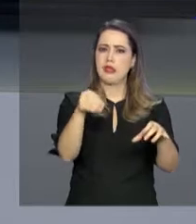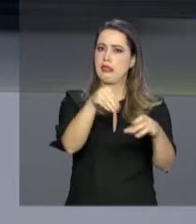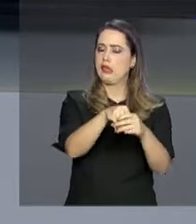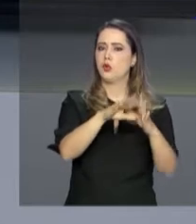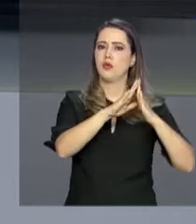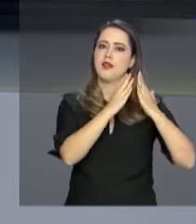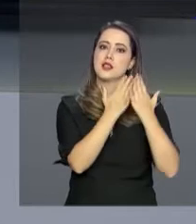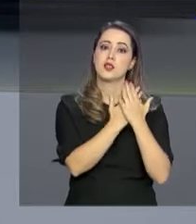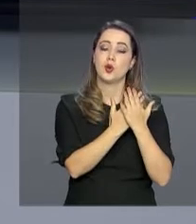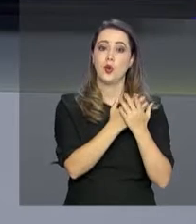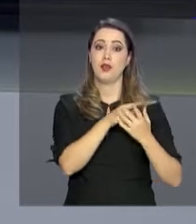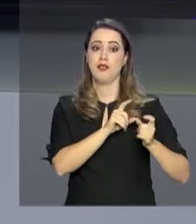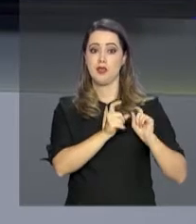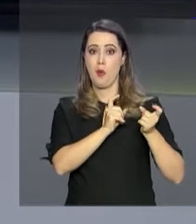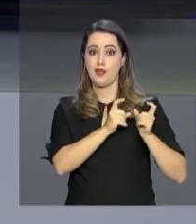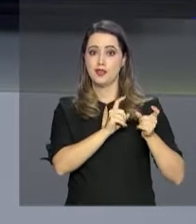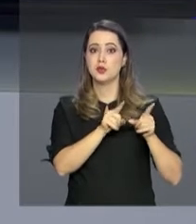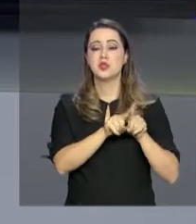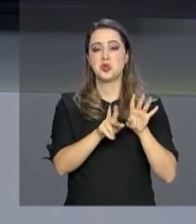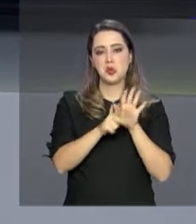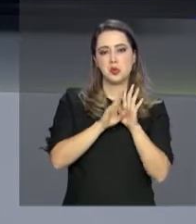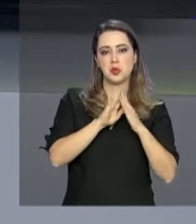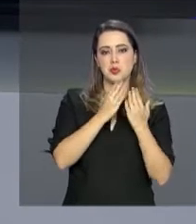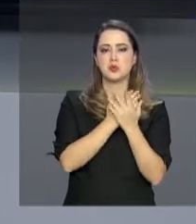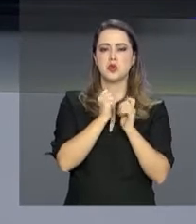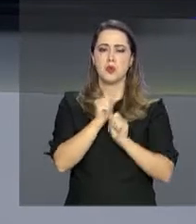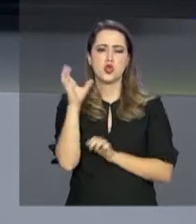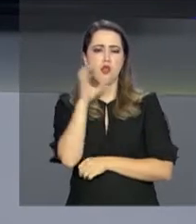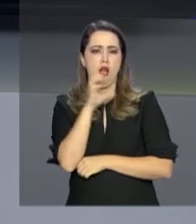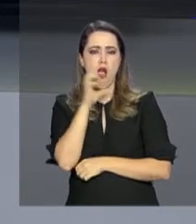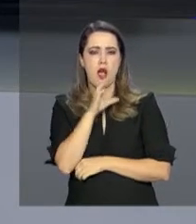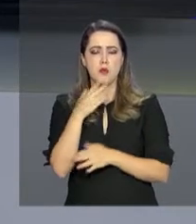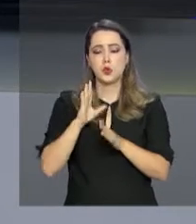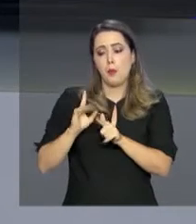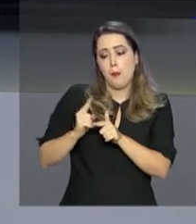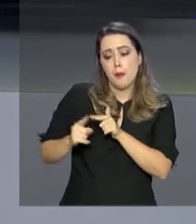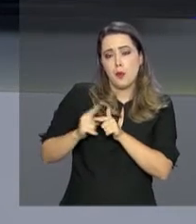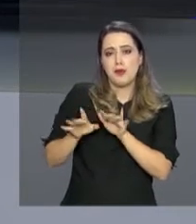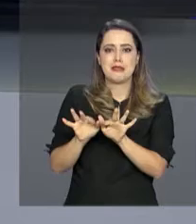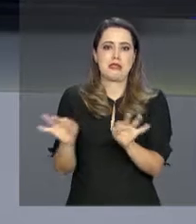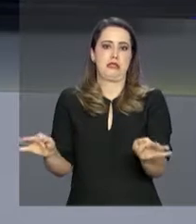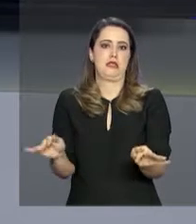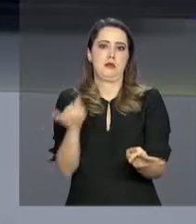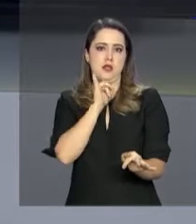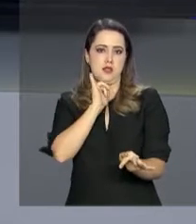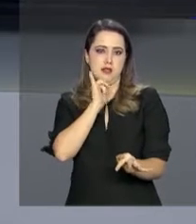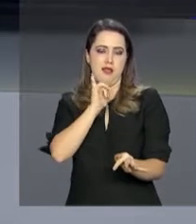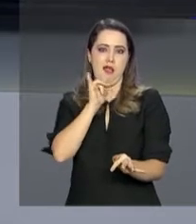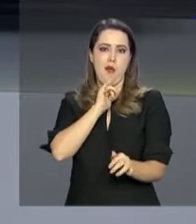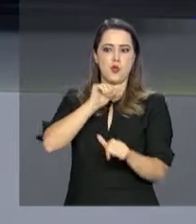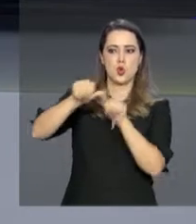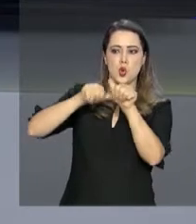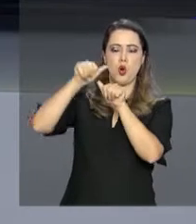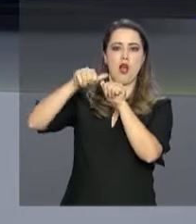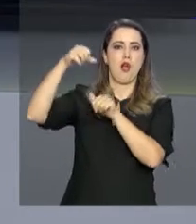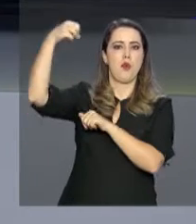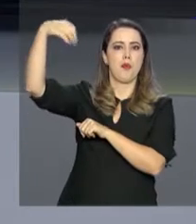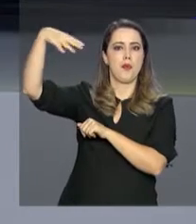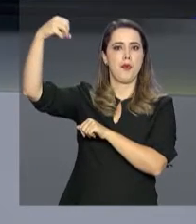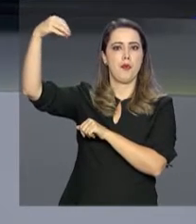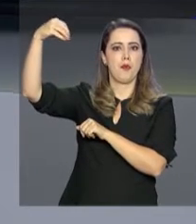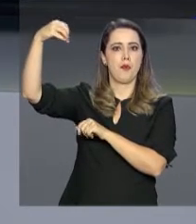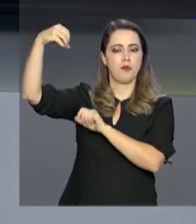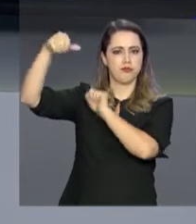ele os gestores educacionais conseguem resolver de forma rápida alguns problemas simples como trocar uma lâmpada ou comprar material de limpeza